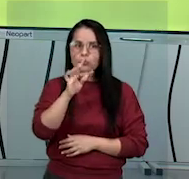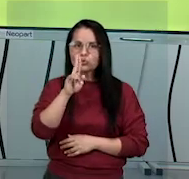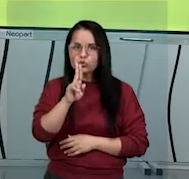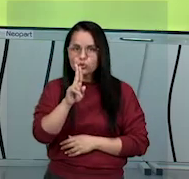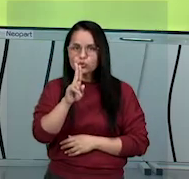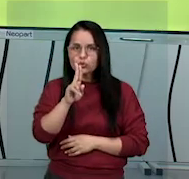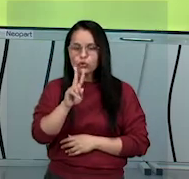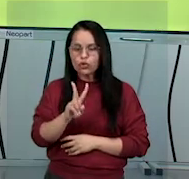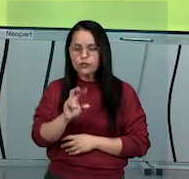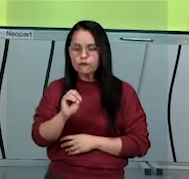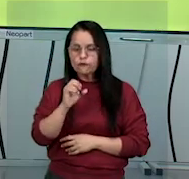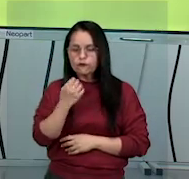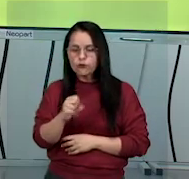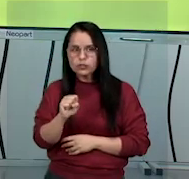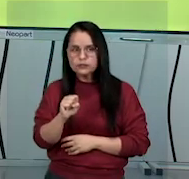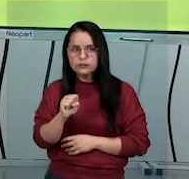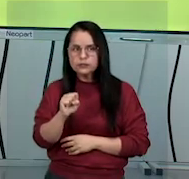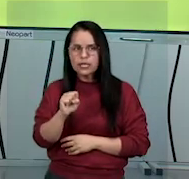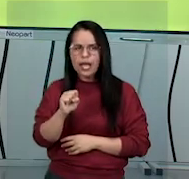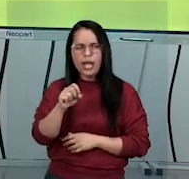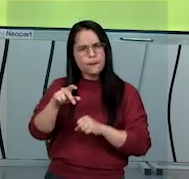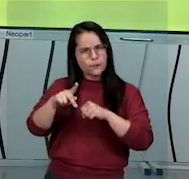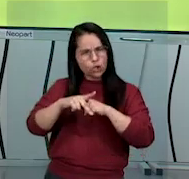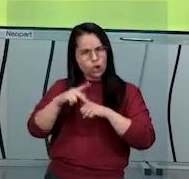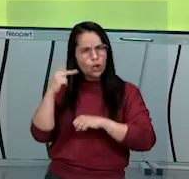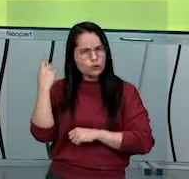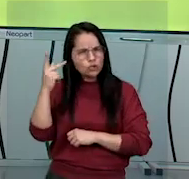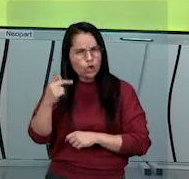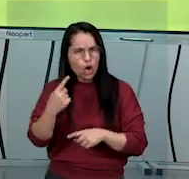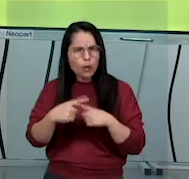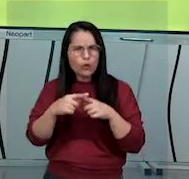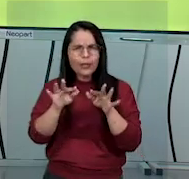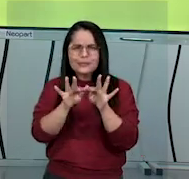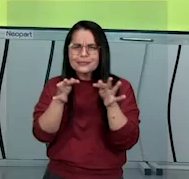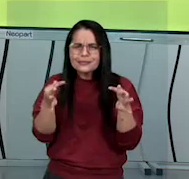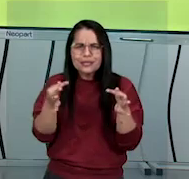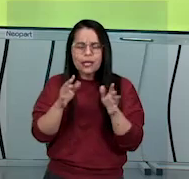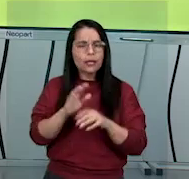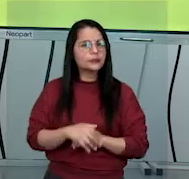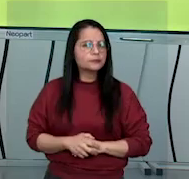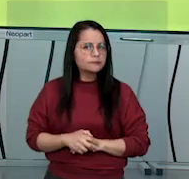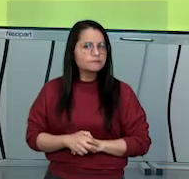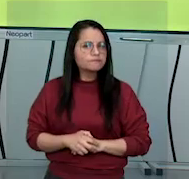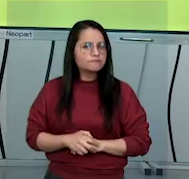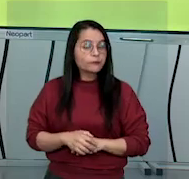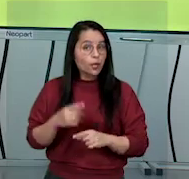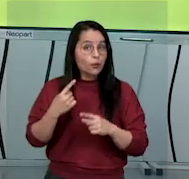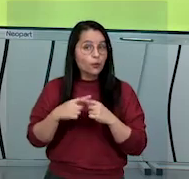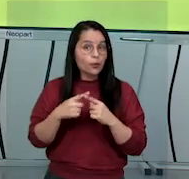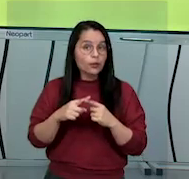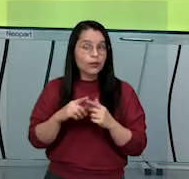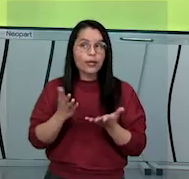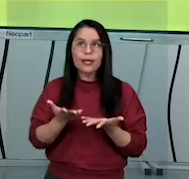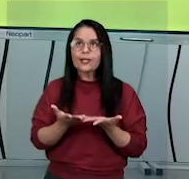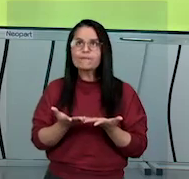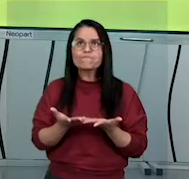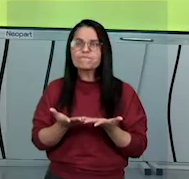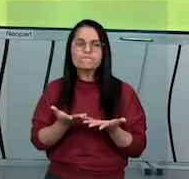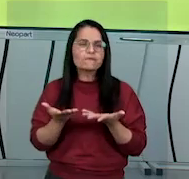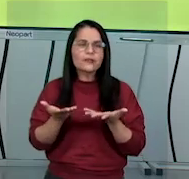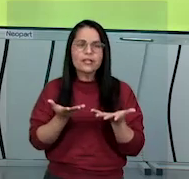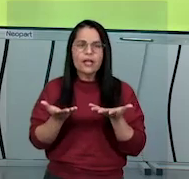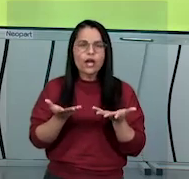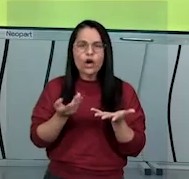aqui ousando chamar de pronome histórico por uma razão muito simples. Porque eles não fazem